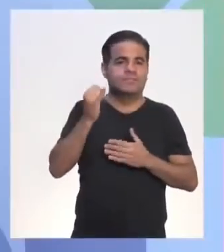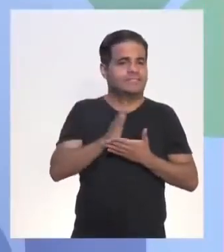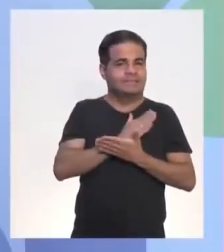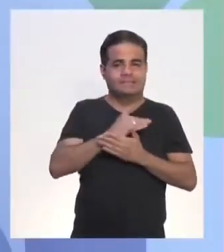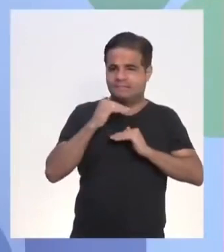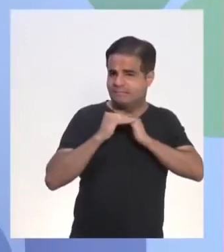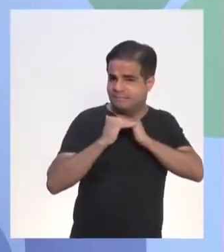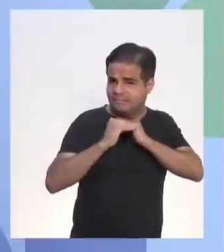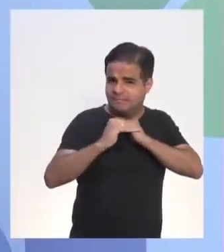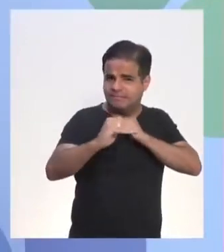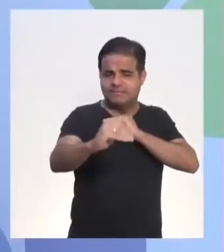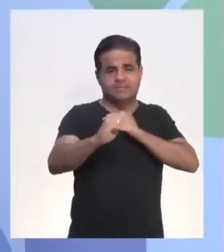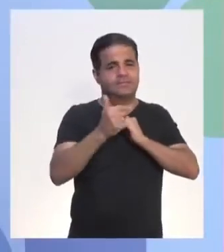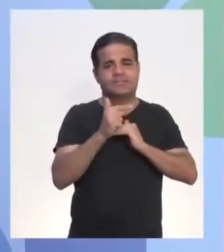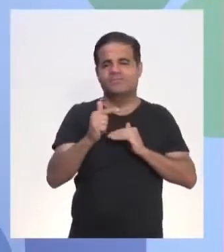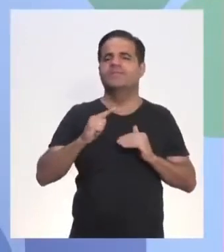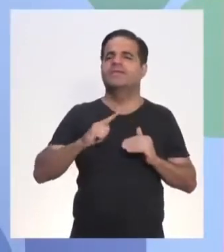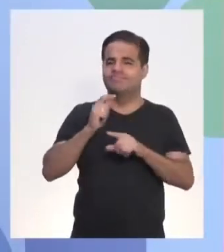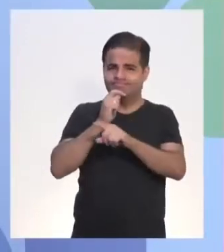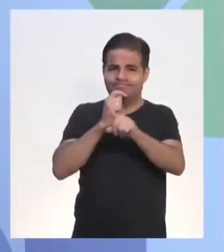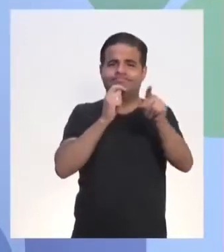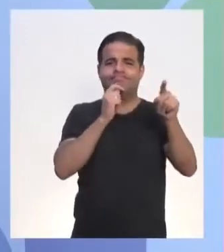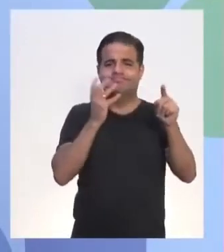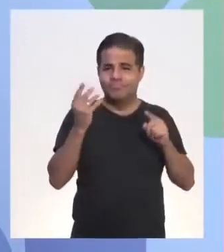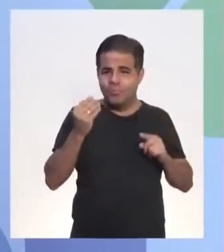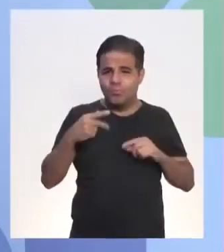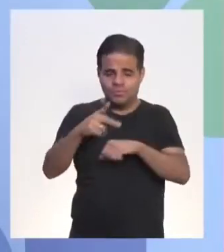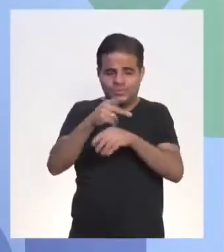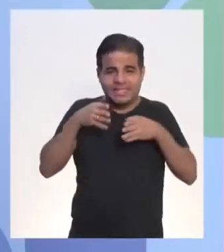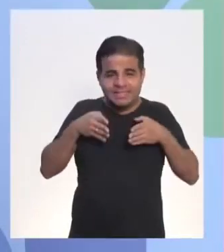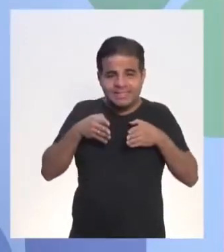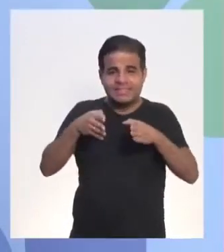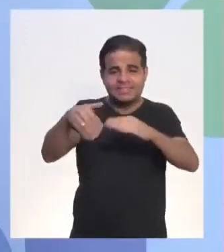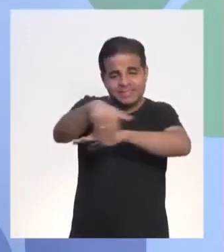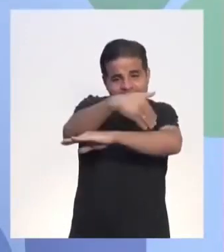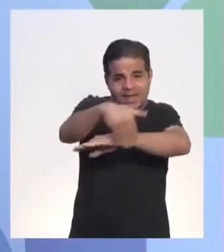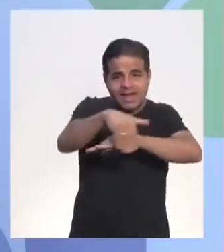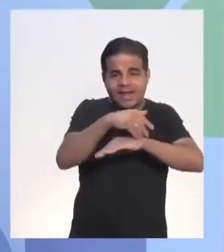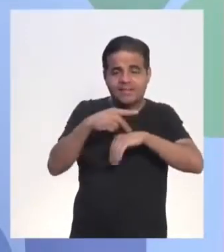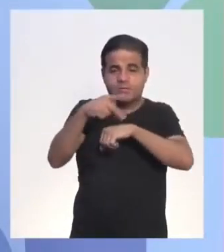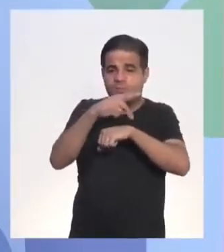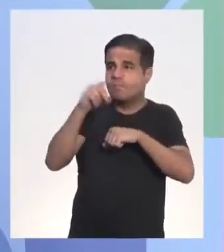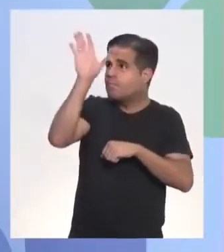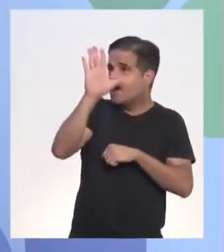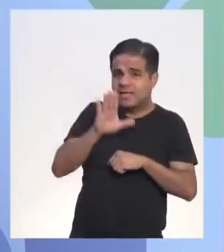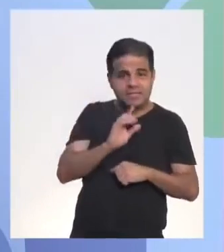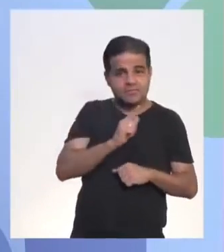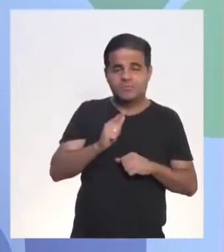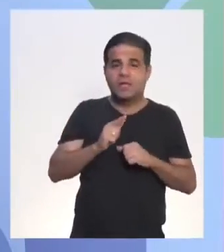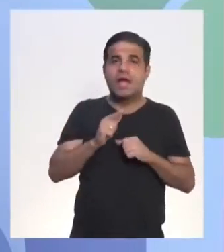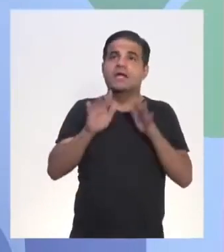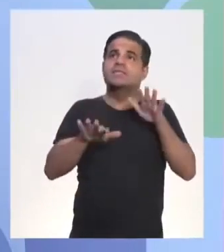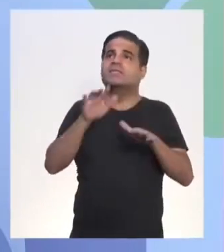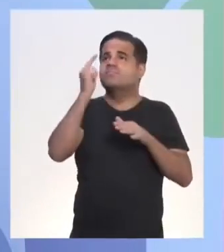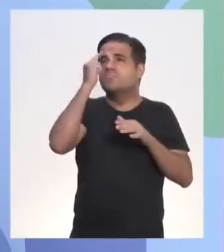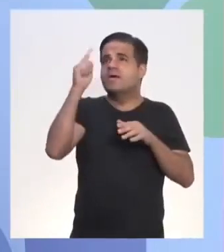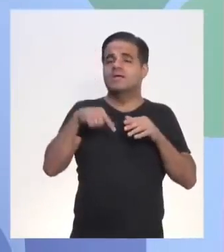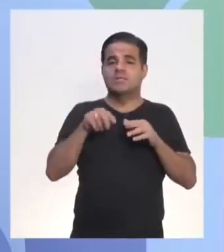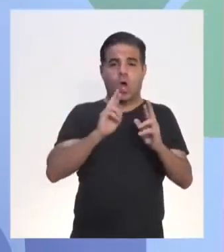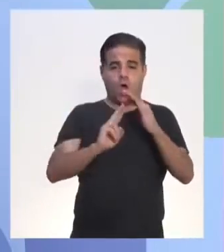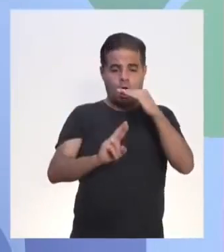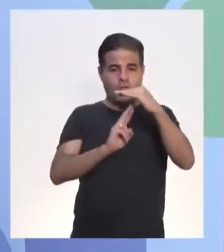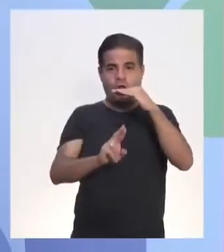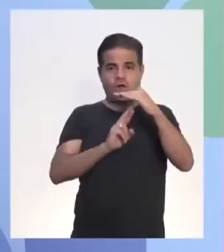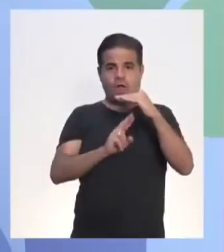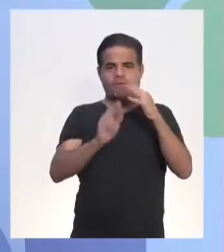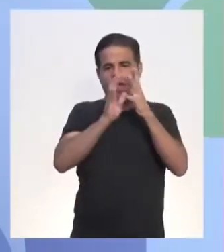pavimentadas. É verdade. Ainda tem, né? Então, existe isso. Então, assim, não é porque é uma grande rodovia no